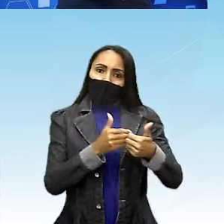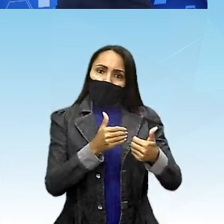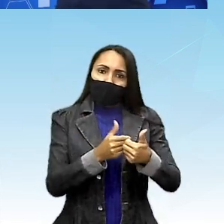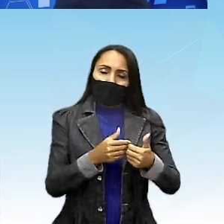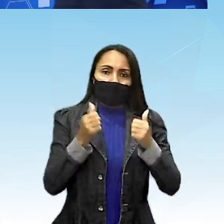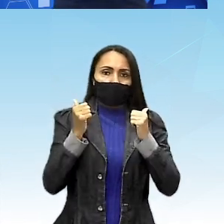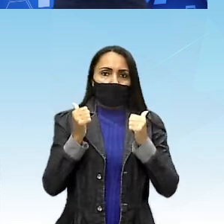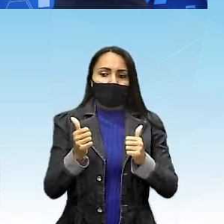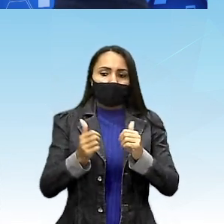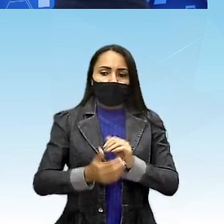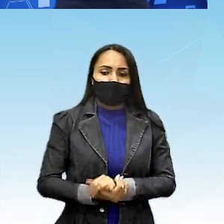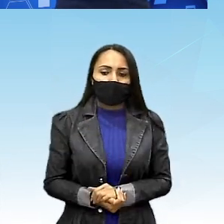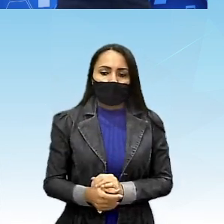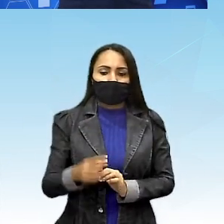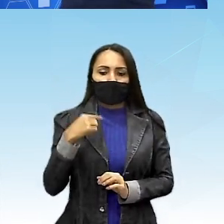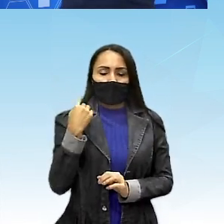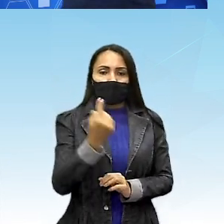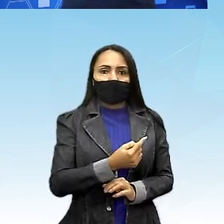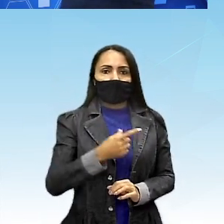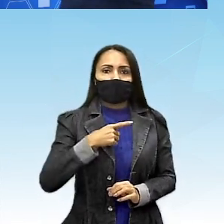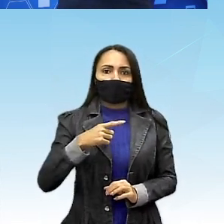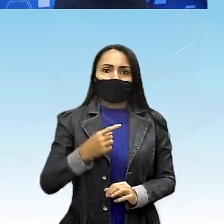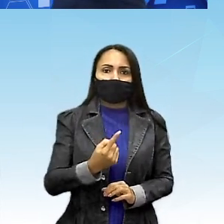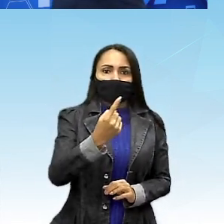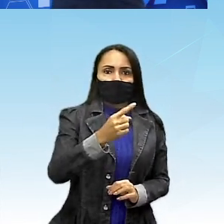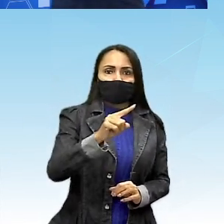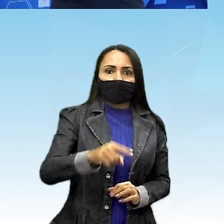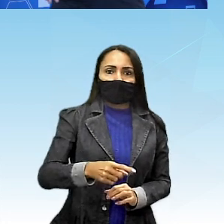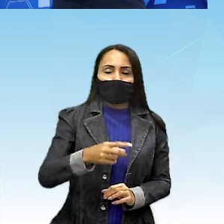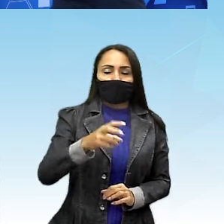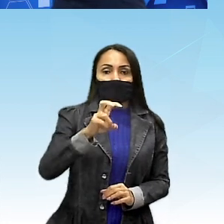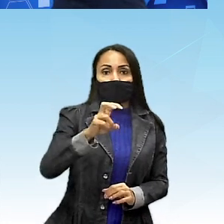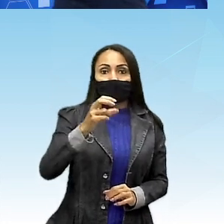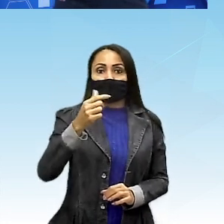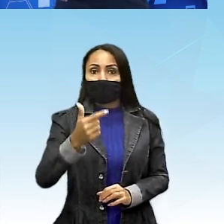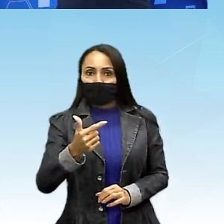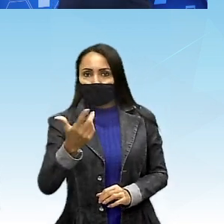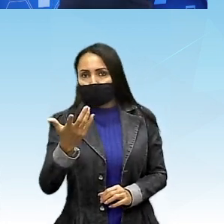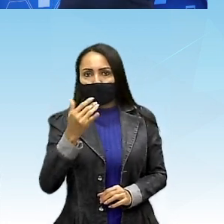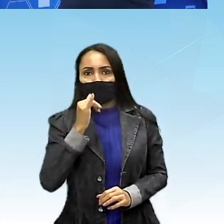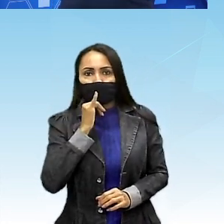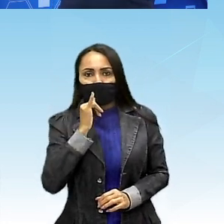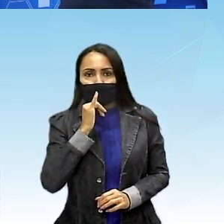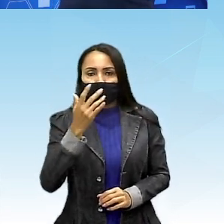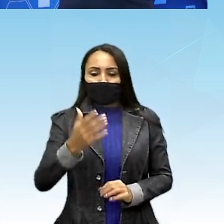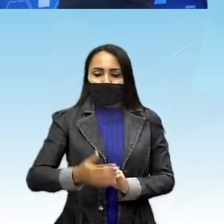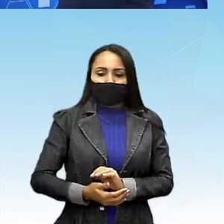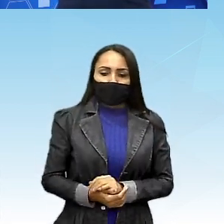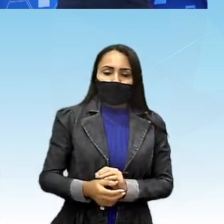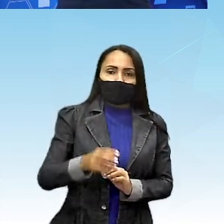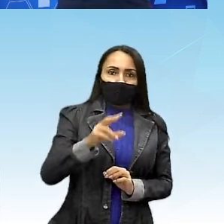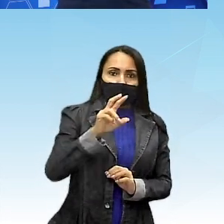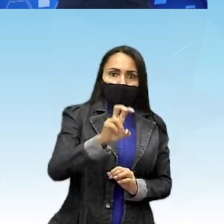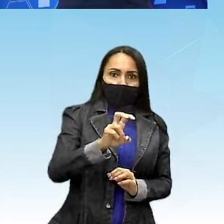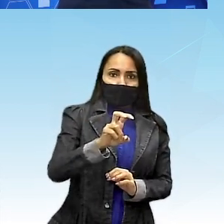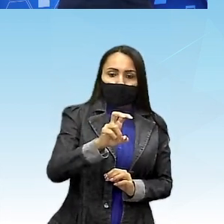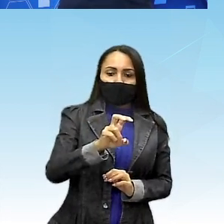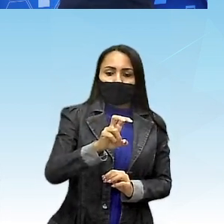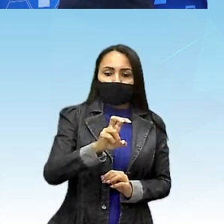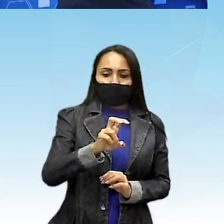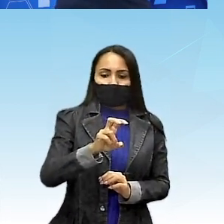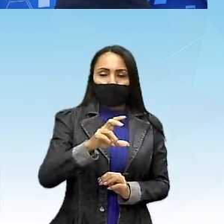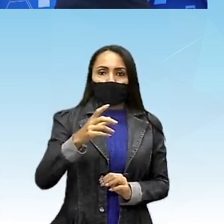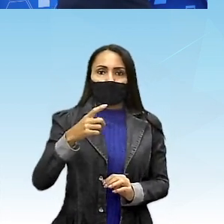tá? Quando a gente tem número 1,52, por exemplo, o 5, ele trava. E aí eu